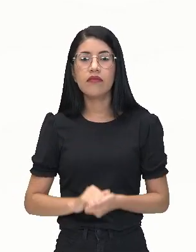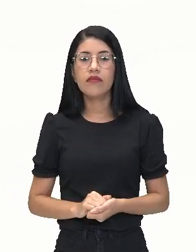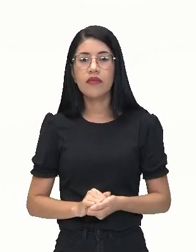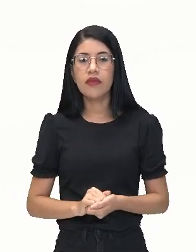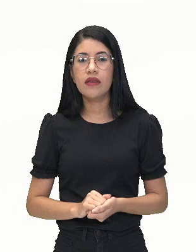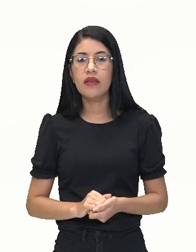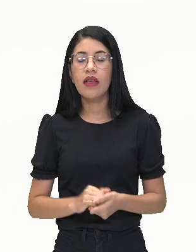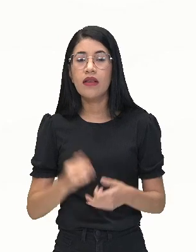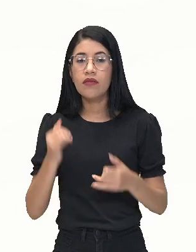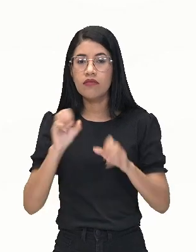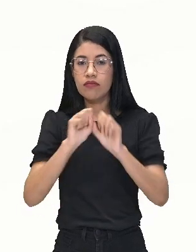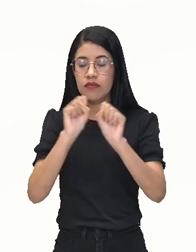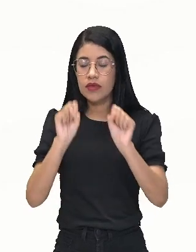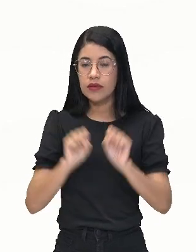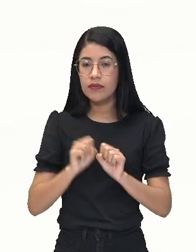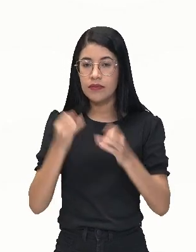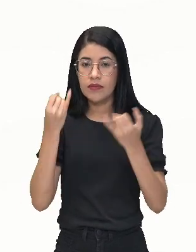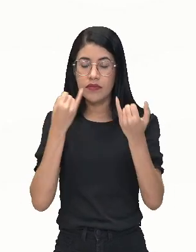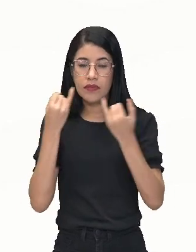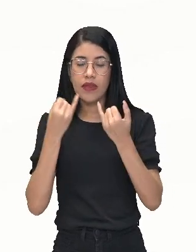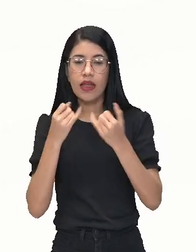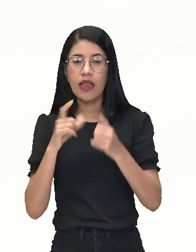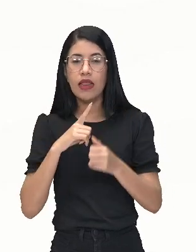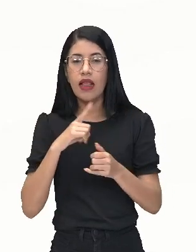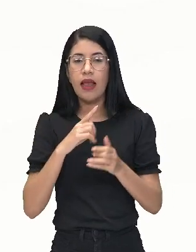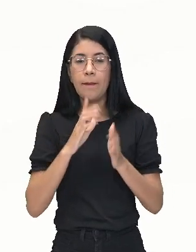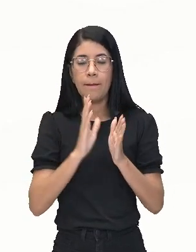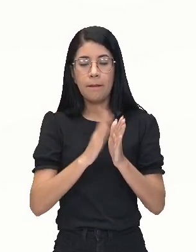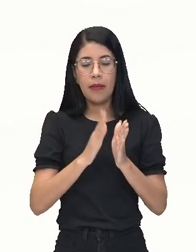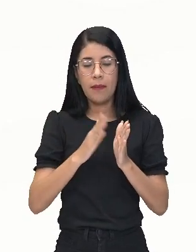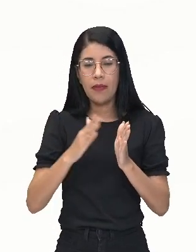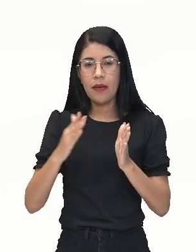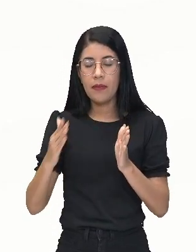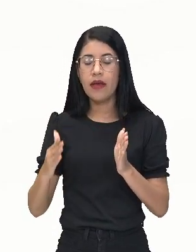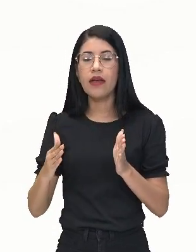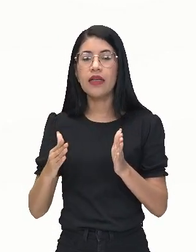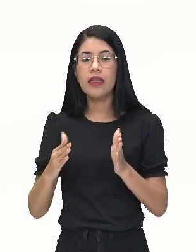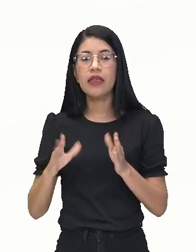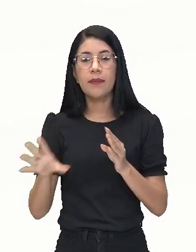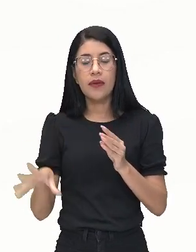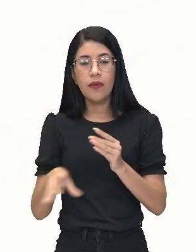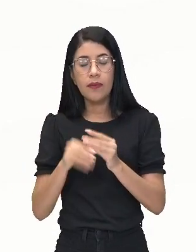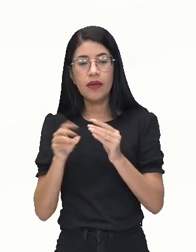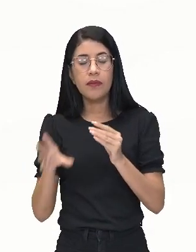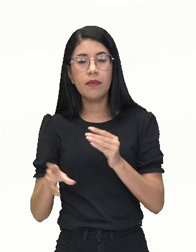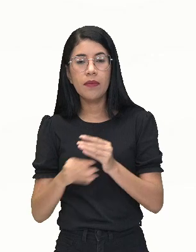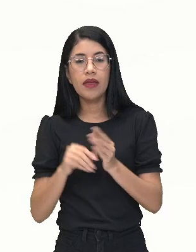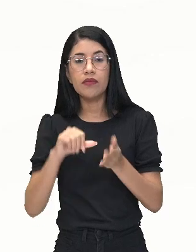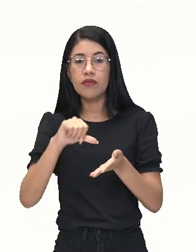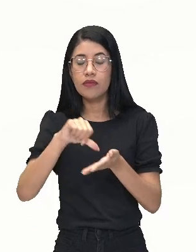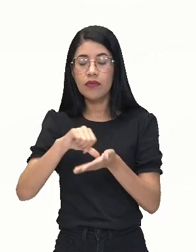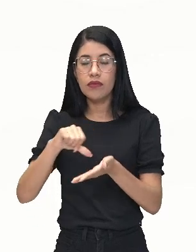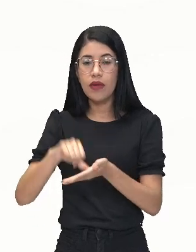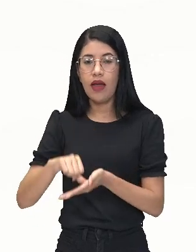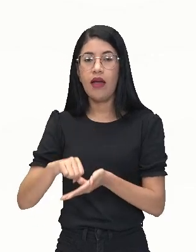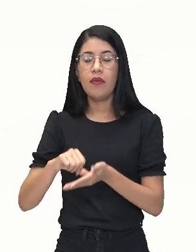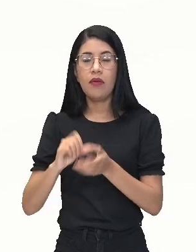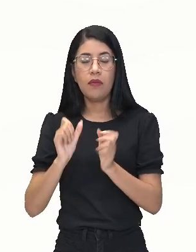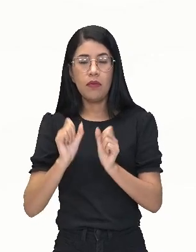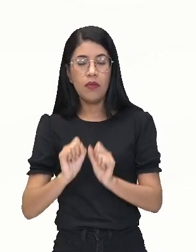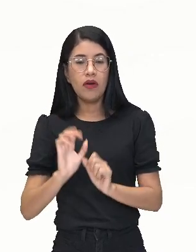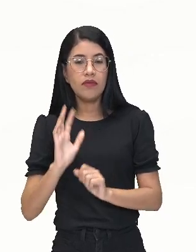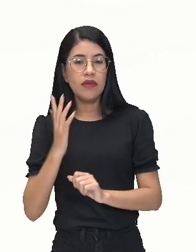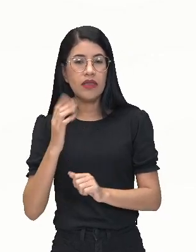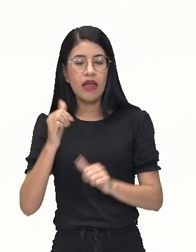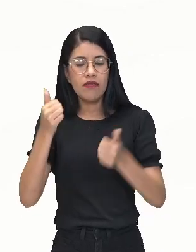informações geográficas, ele trabalha com várias camadas e você compõe mapas e realiza aí diversos tipos